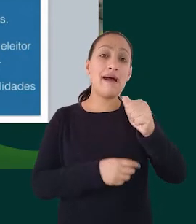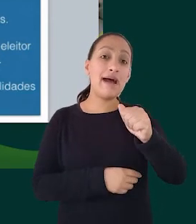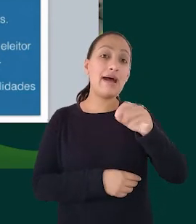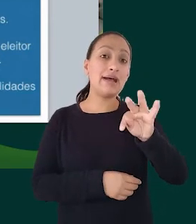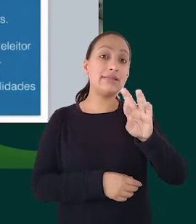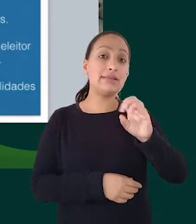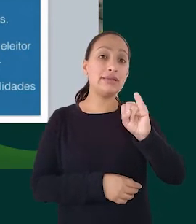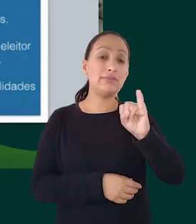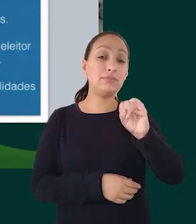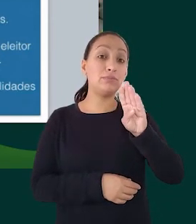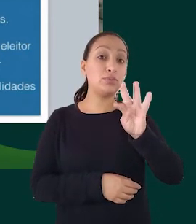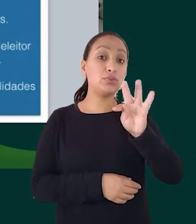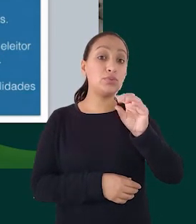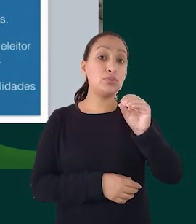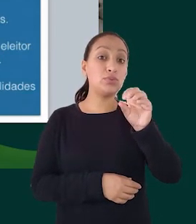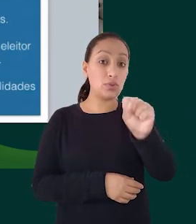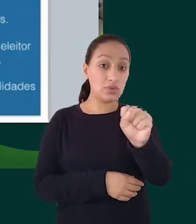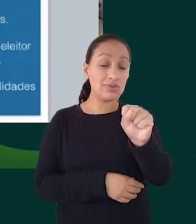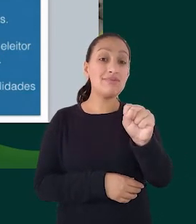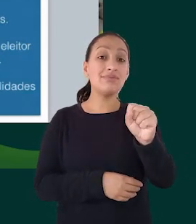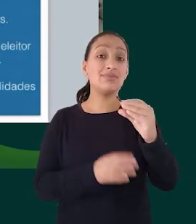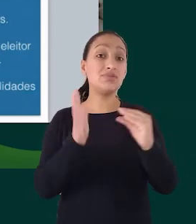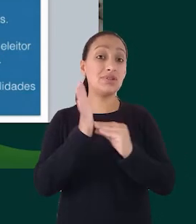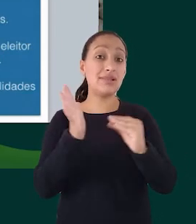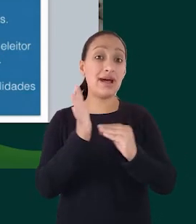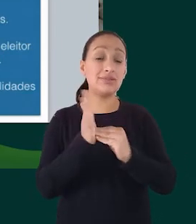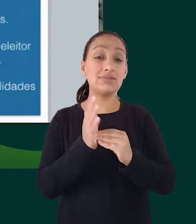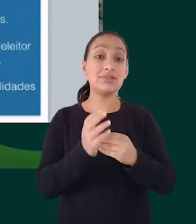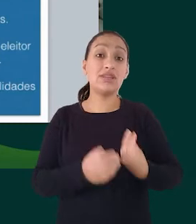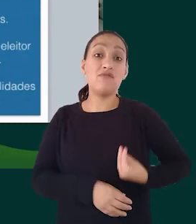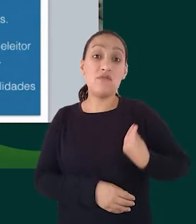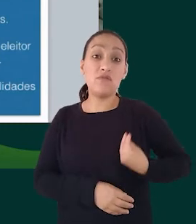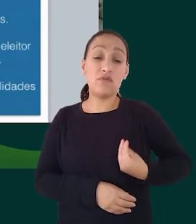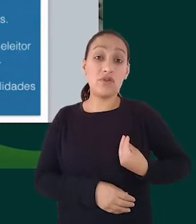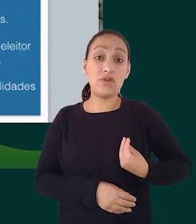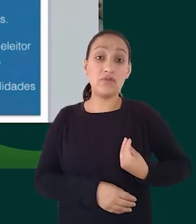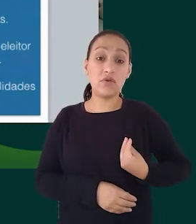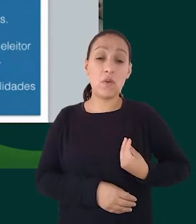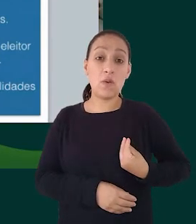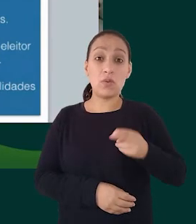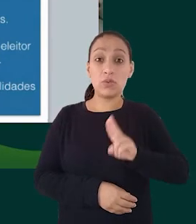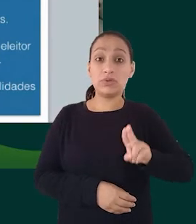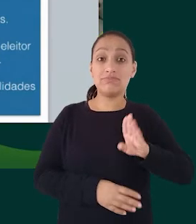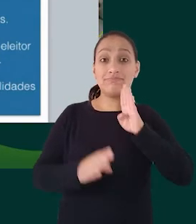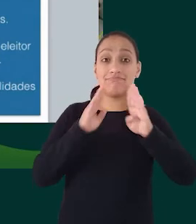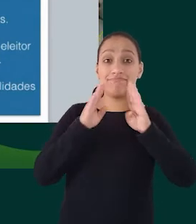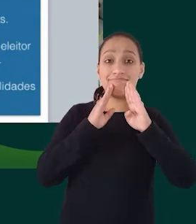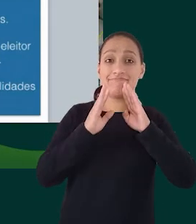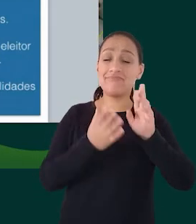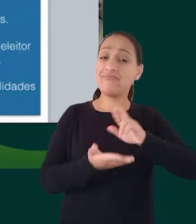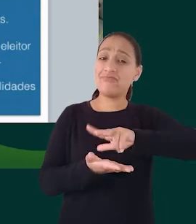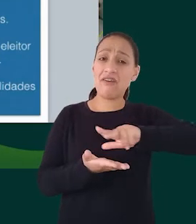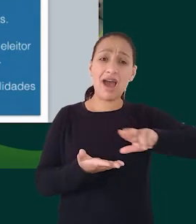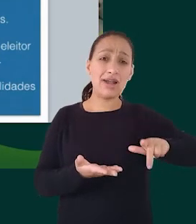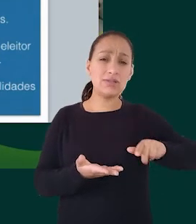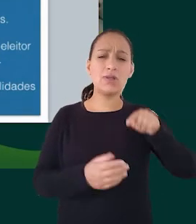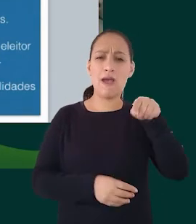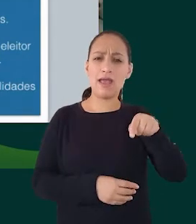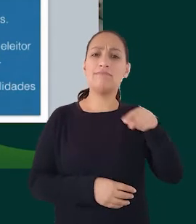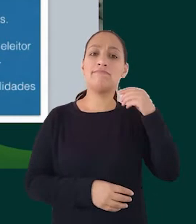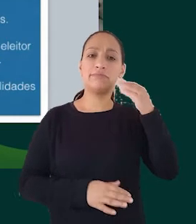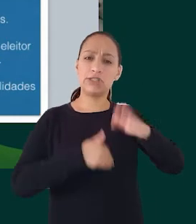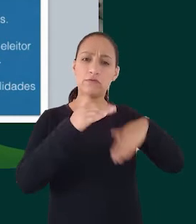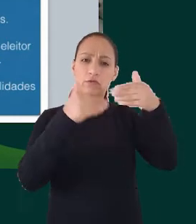sobre as pessoas que estavam na rede social, o Facebook. Uma série desses atributos. E esse cara desenvolveu, ele é um